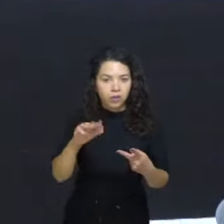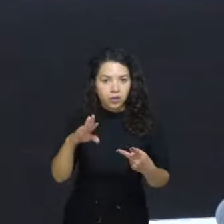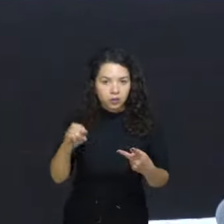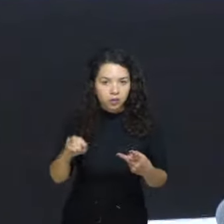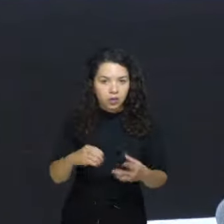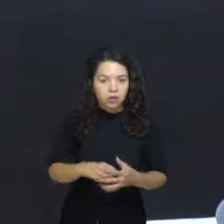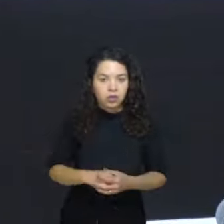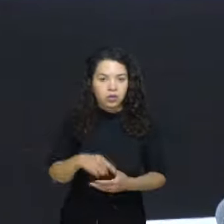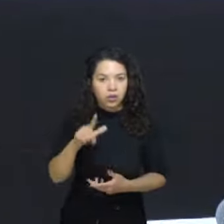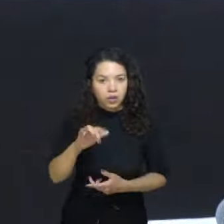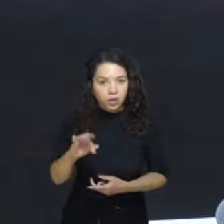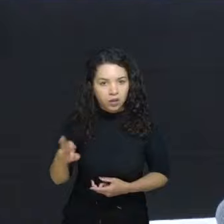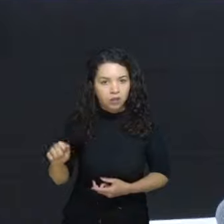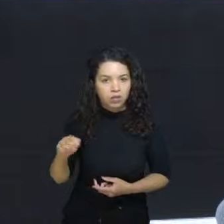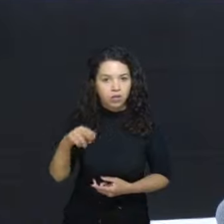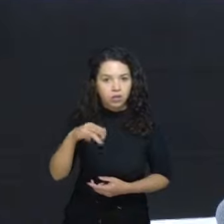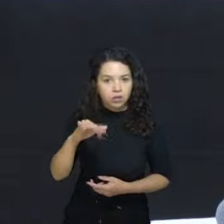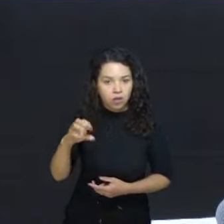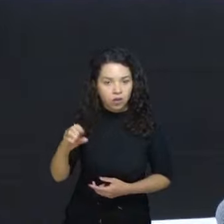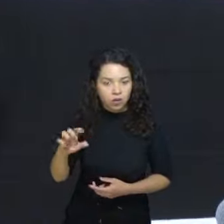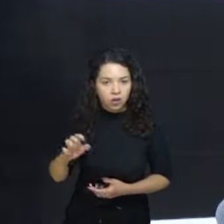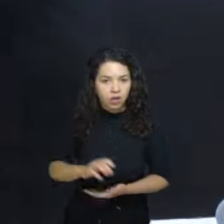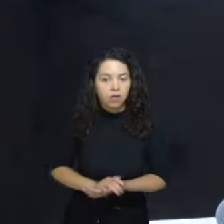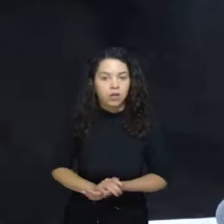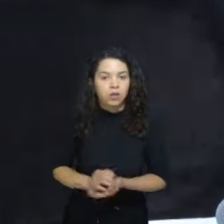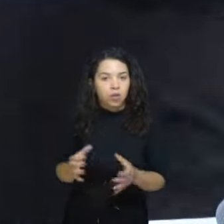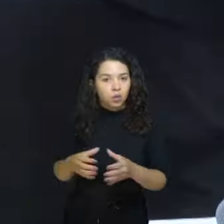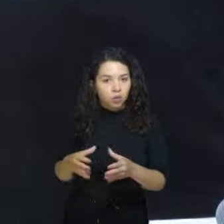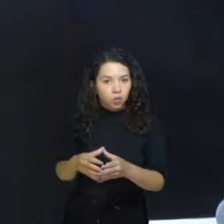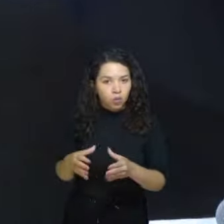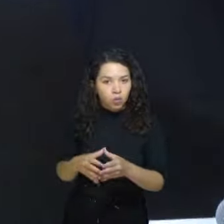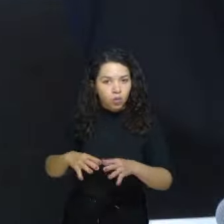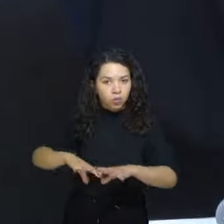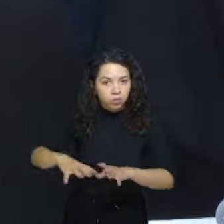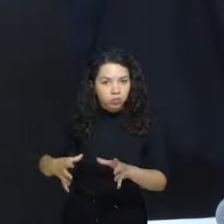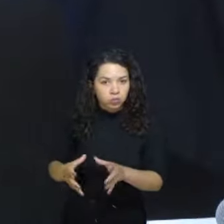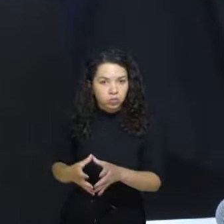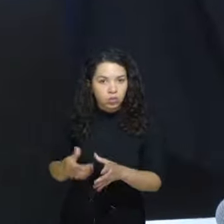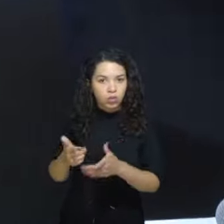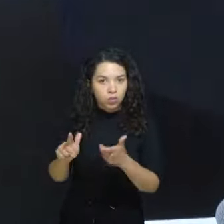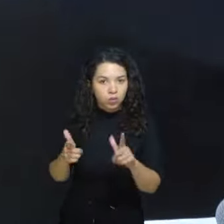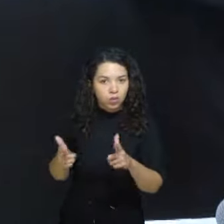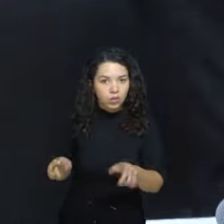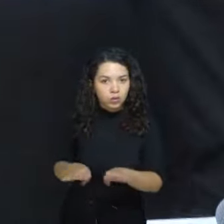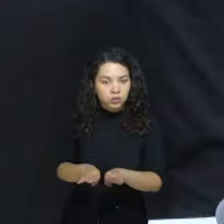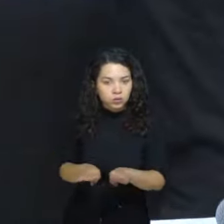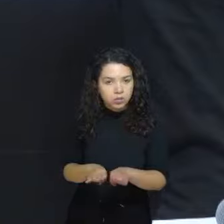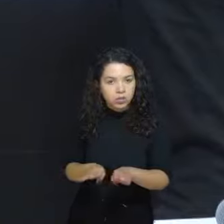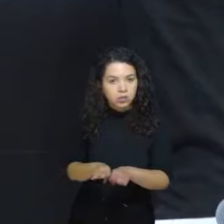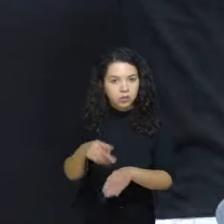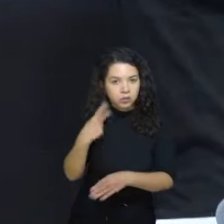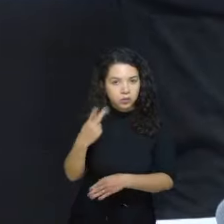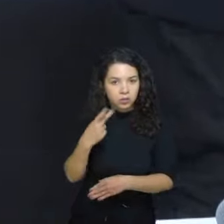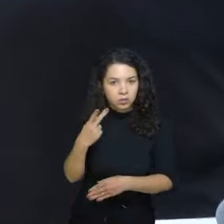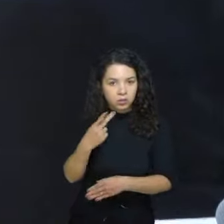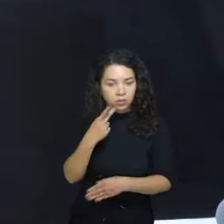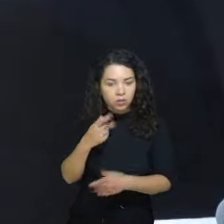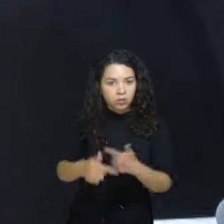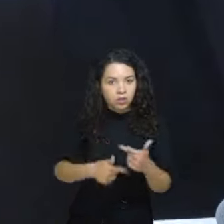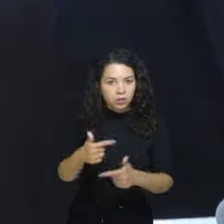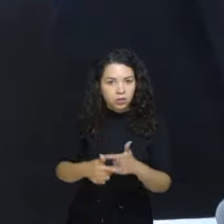Lívia Nicole esse grande grupo então junto a alguns outros eh colegas aqui do Parlamento então trabalho